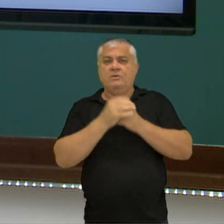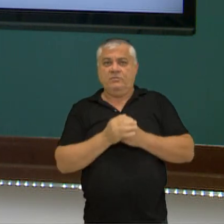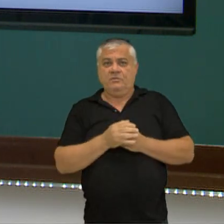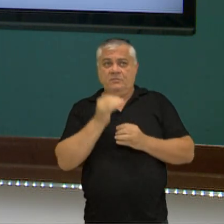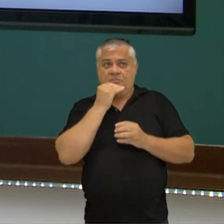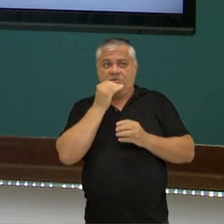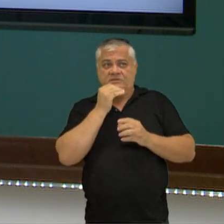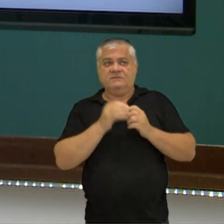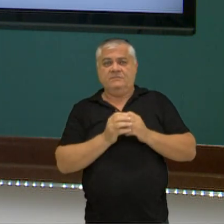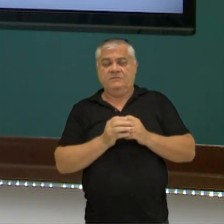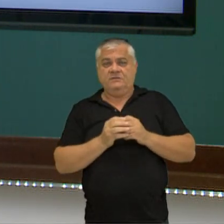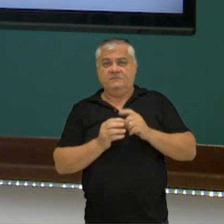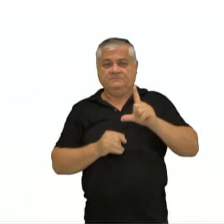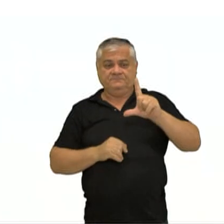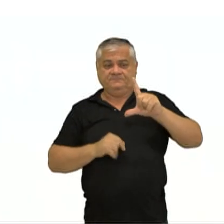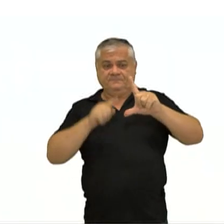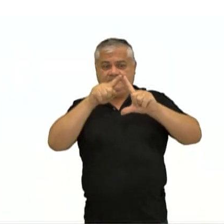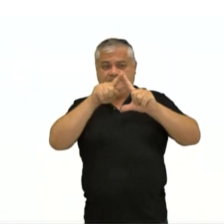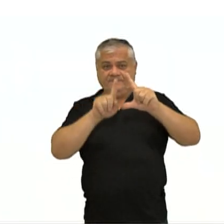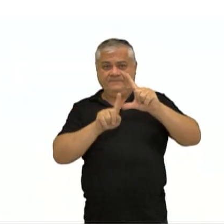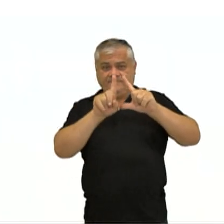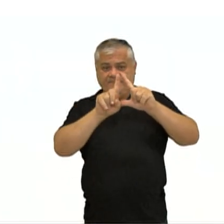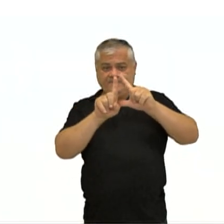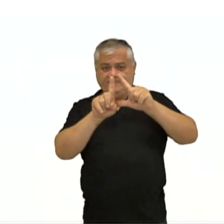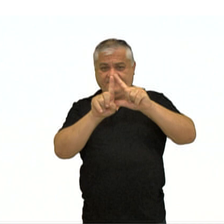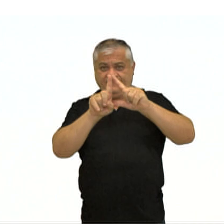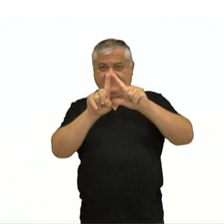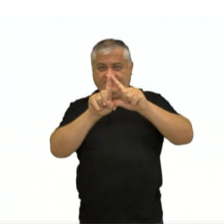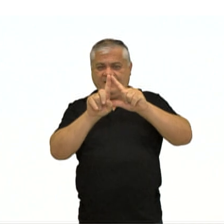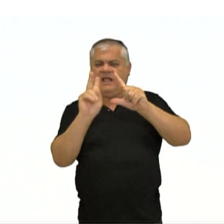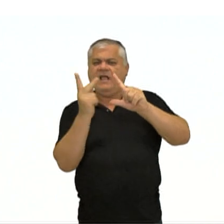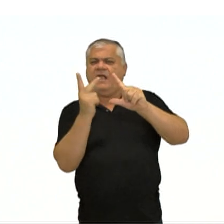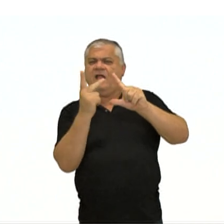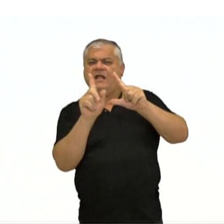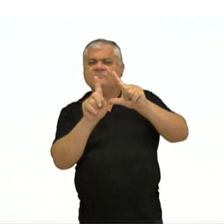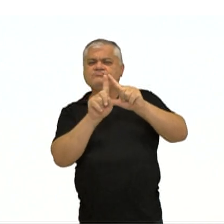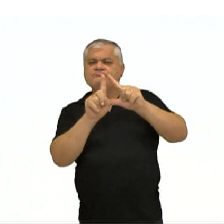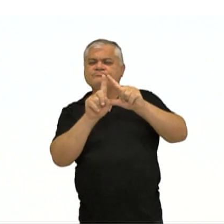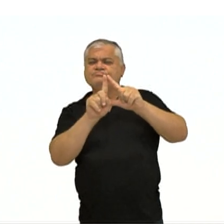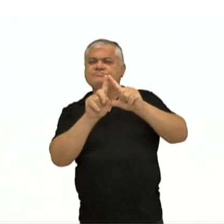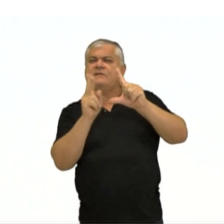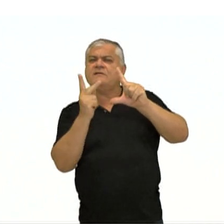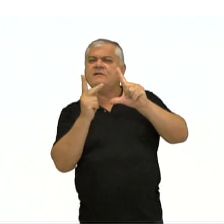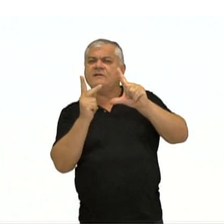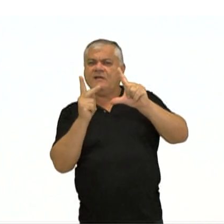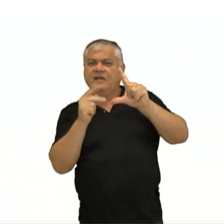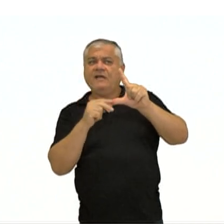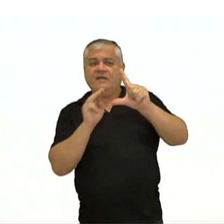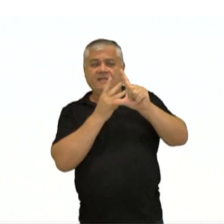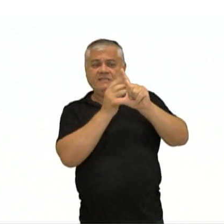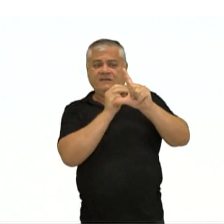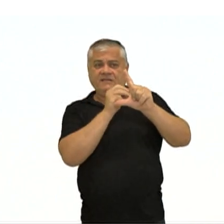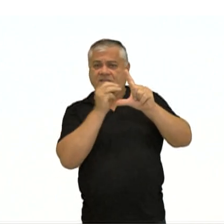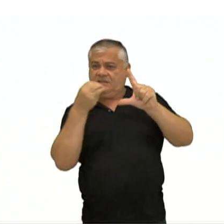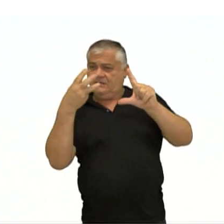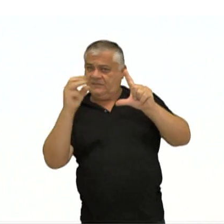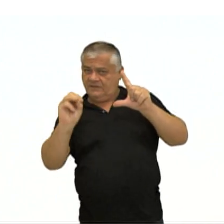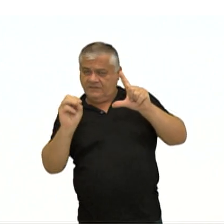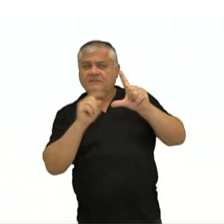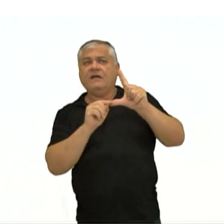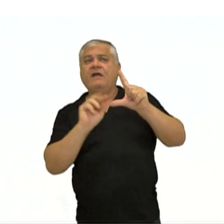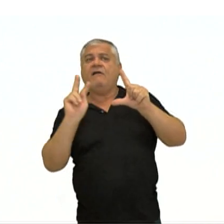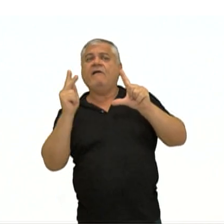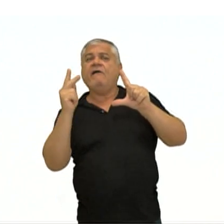cateto oposto, que é o que a gente quer saber, que é o H, o ângulo aqui do seno vai ser 30 graus e